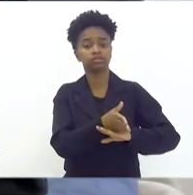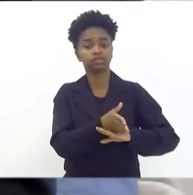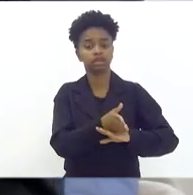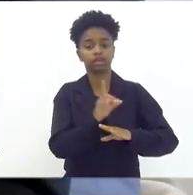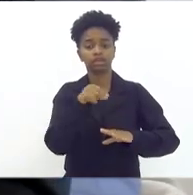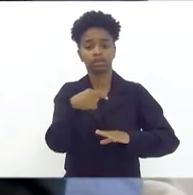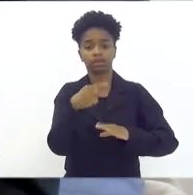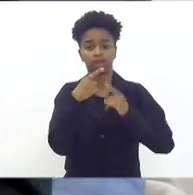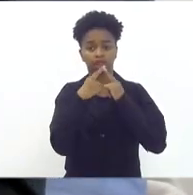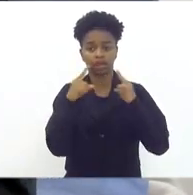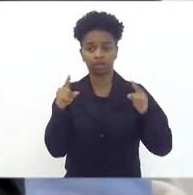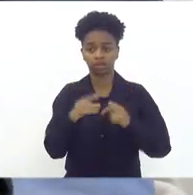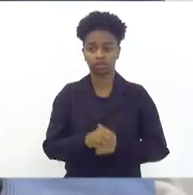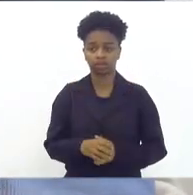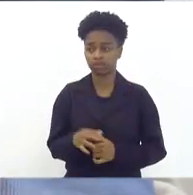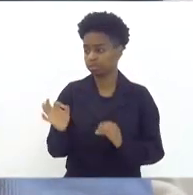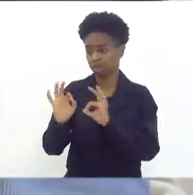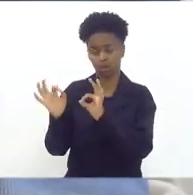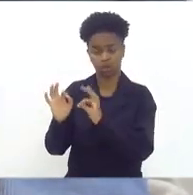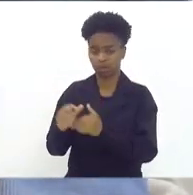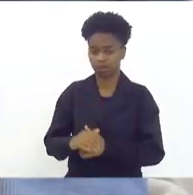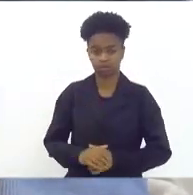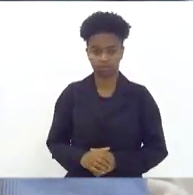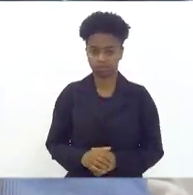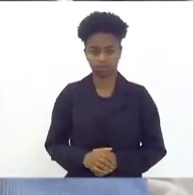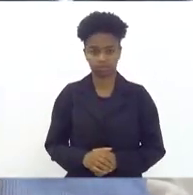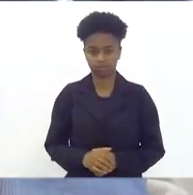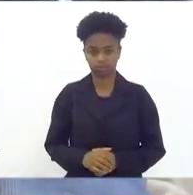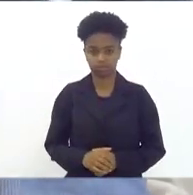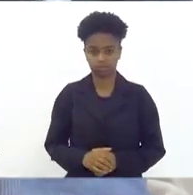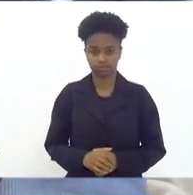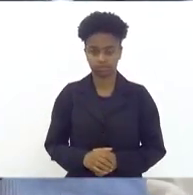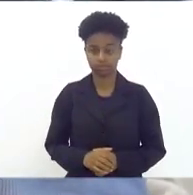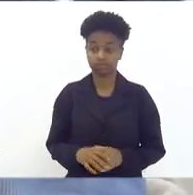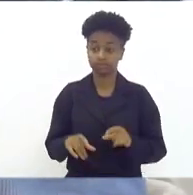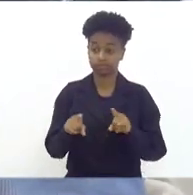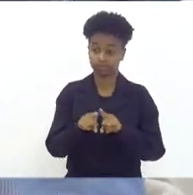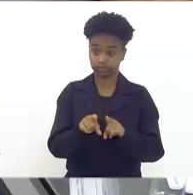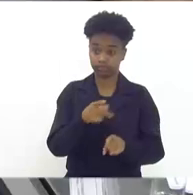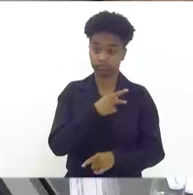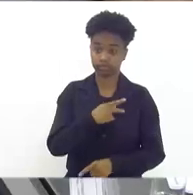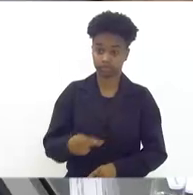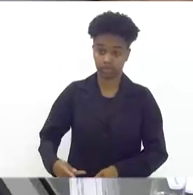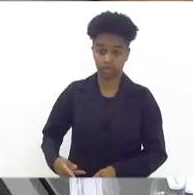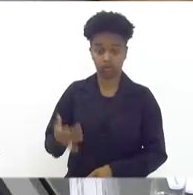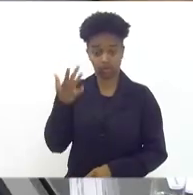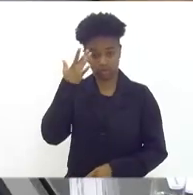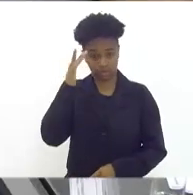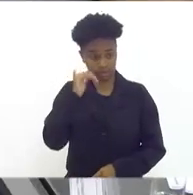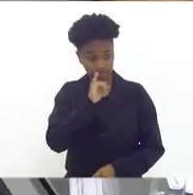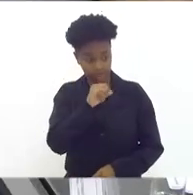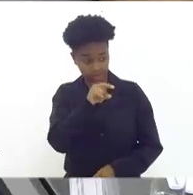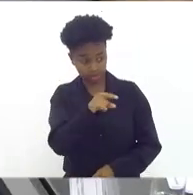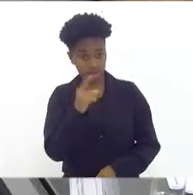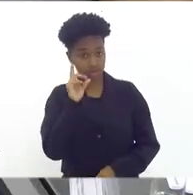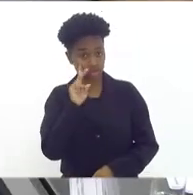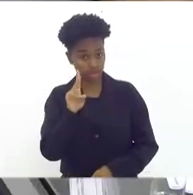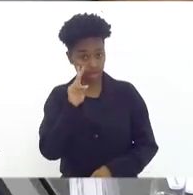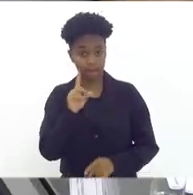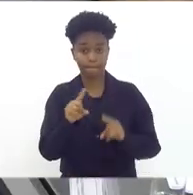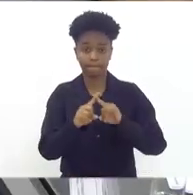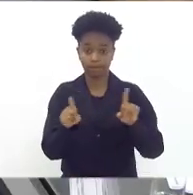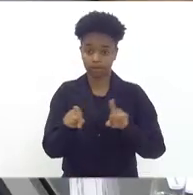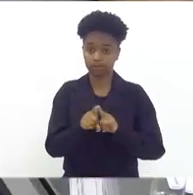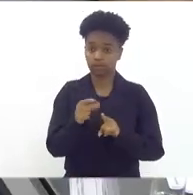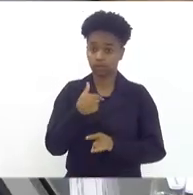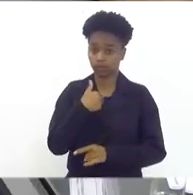que sua reclamou quantas vezes sou presidente se você sou recorda mas foi inclusive o motivo de pedido